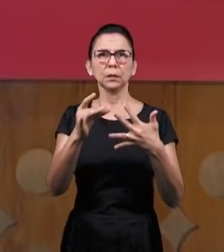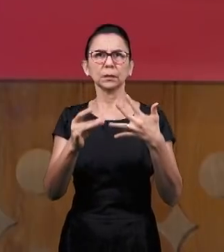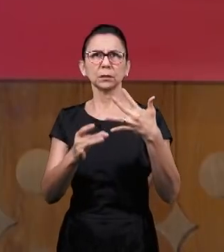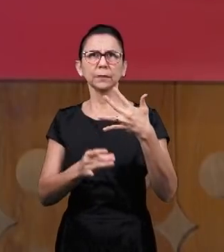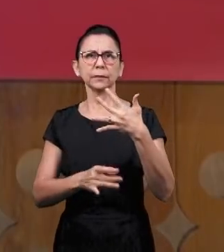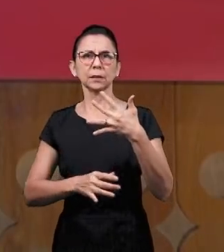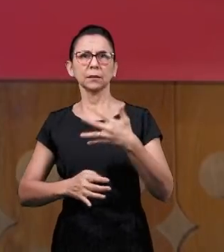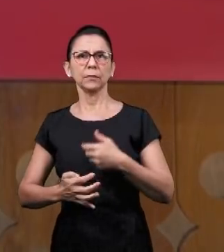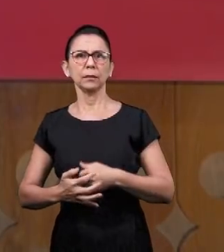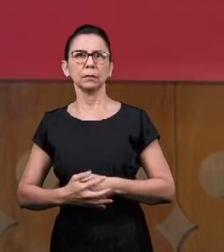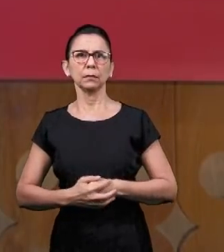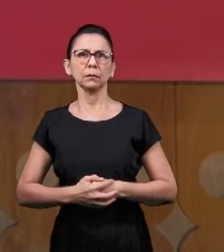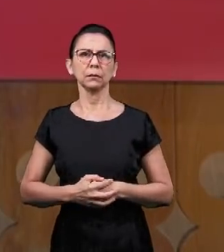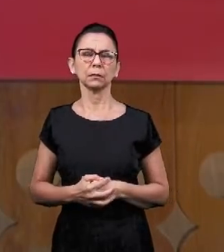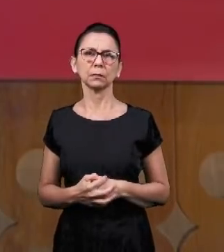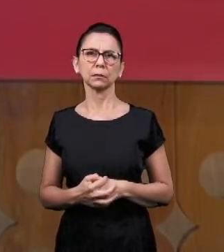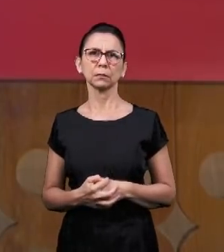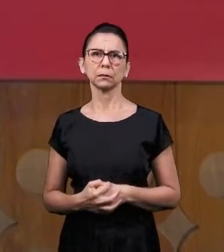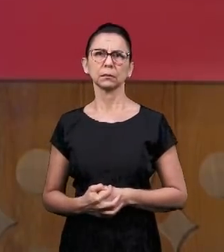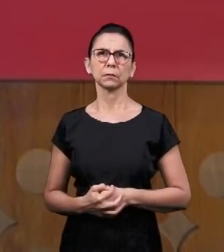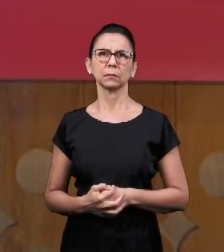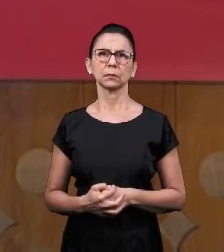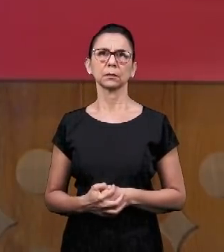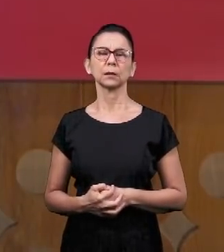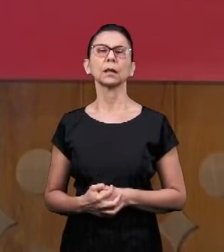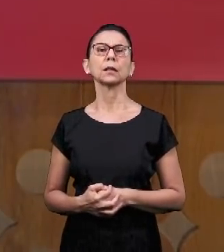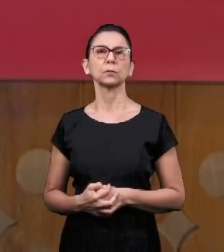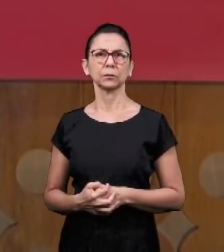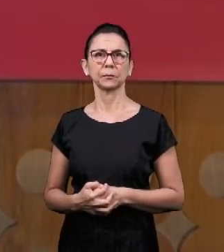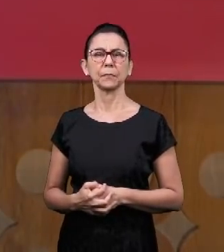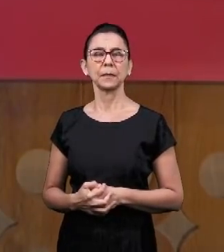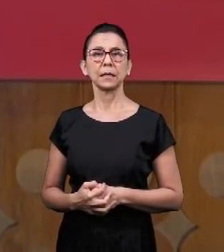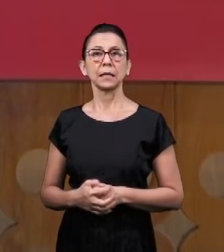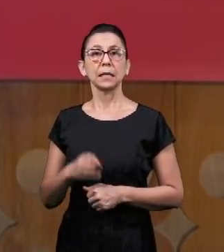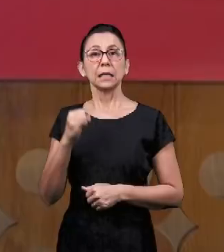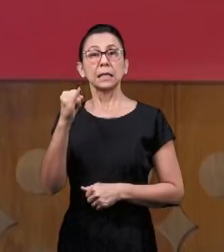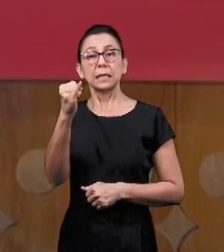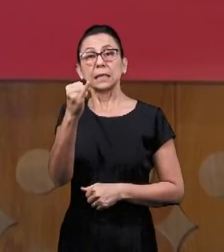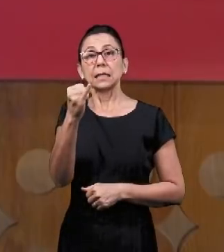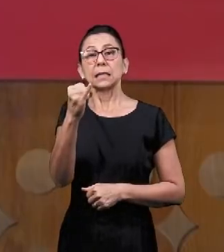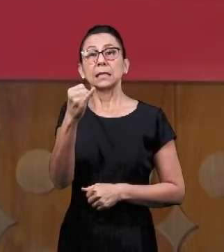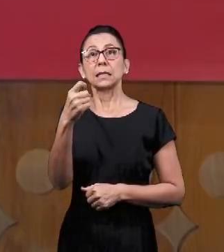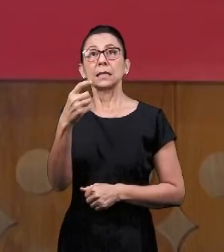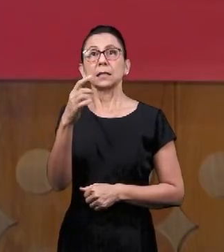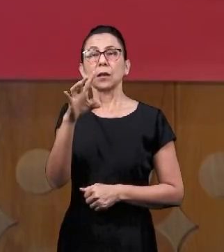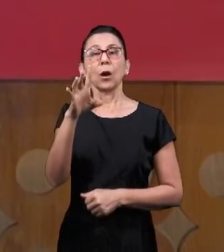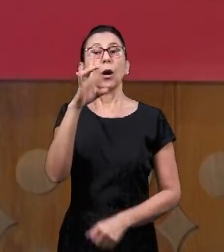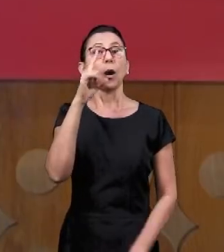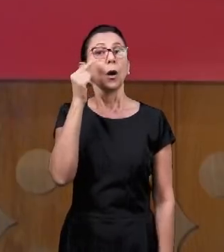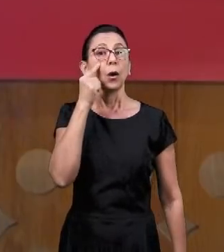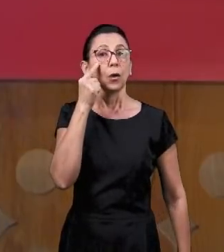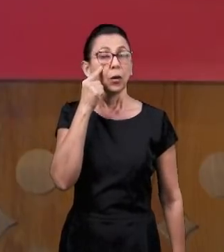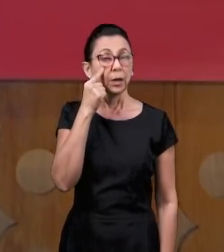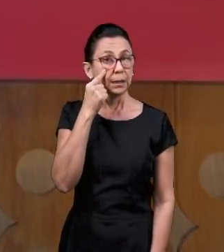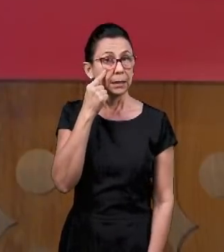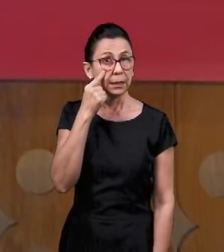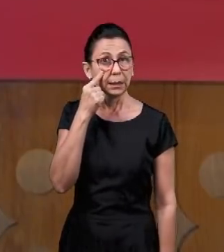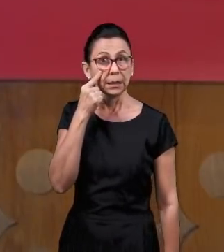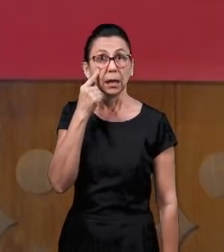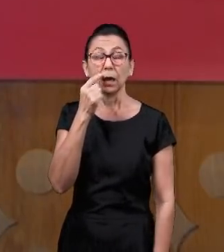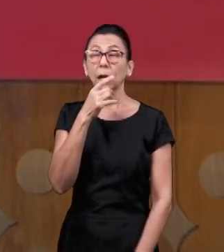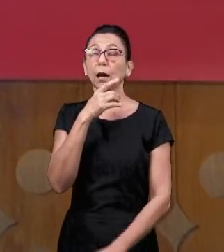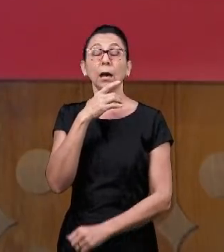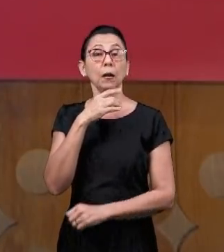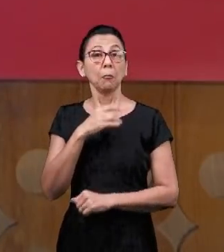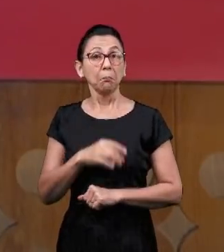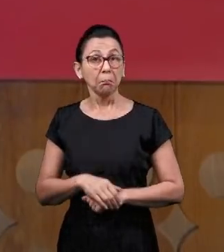muito... Leia o primeiro capítulo de Gálatas. Se eu voltar aqui, olha que coisa impressionante. Paulo diz